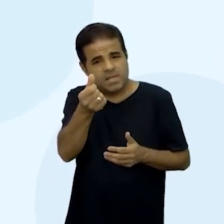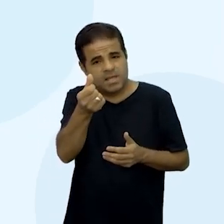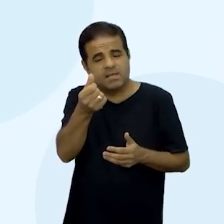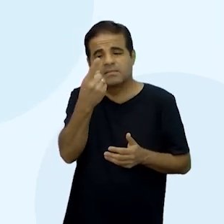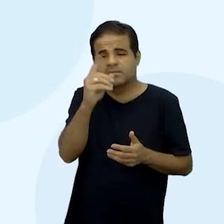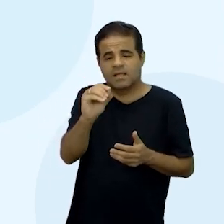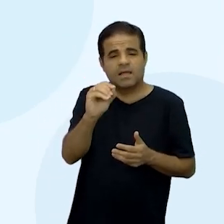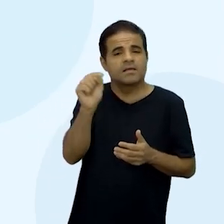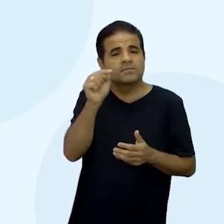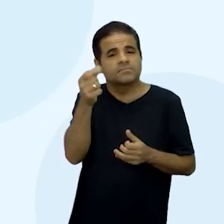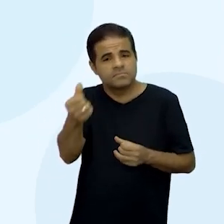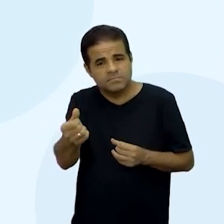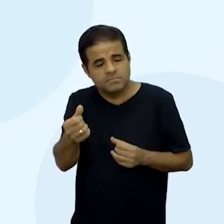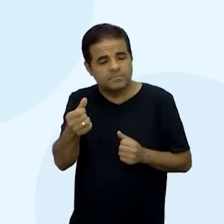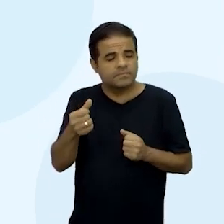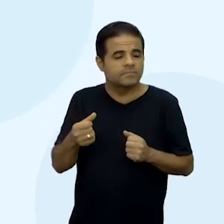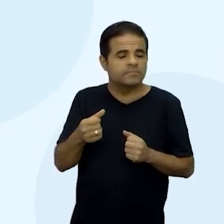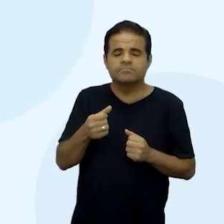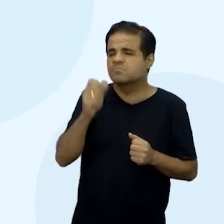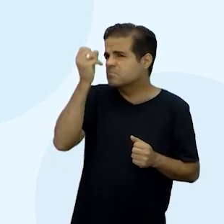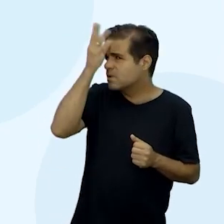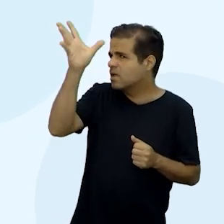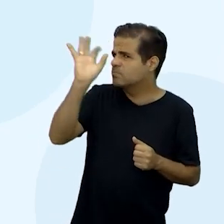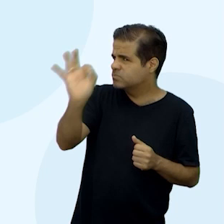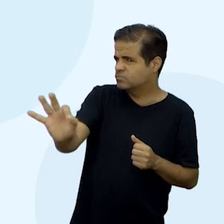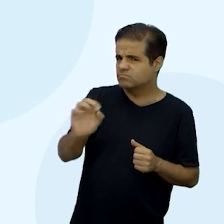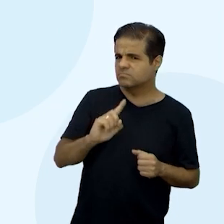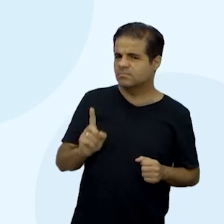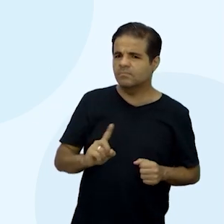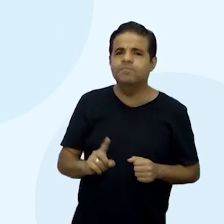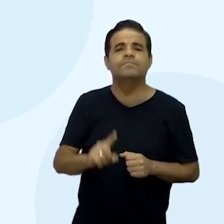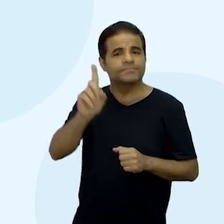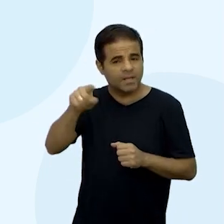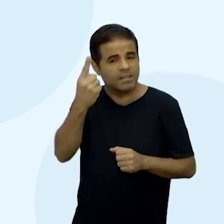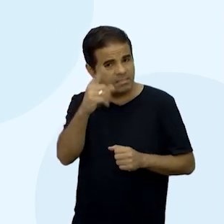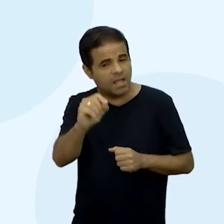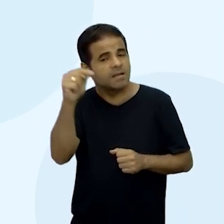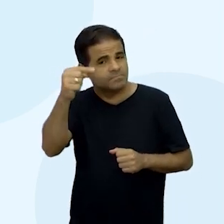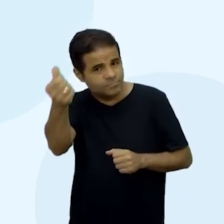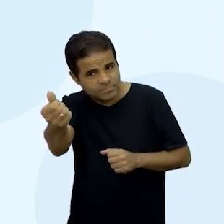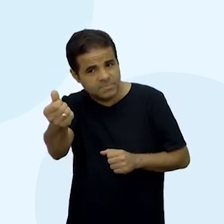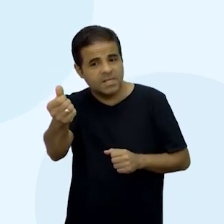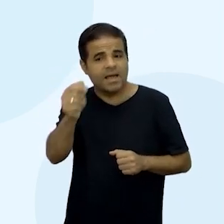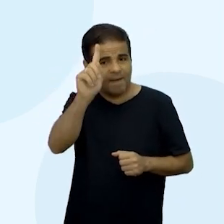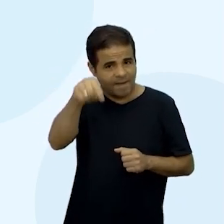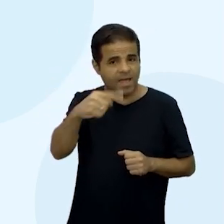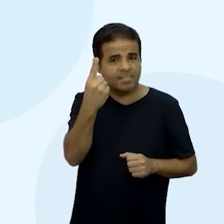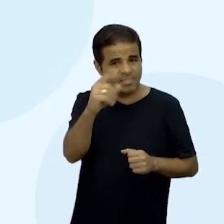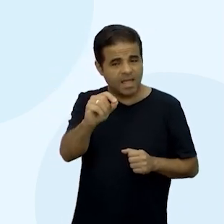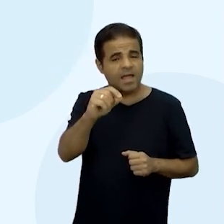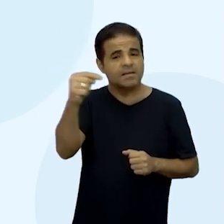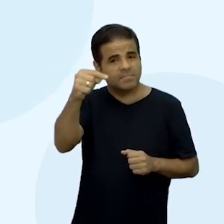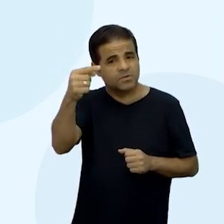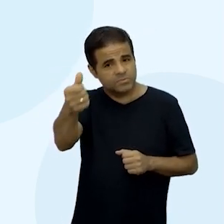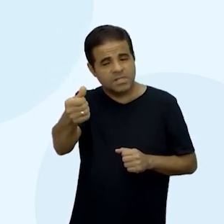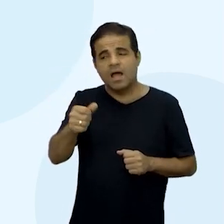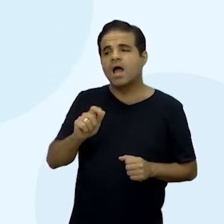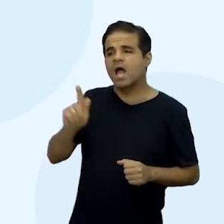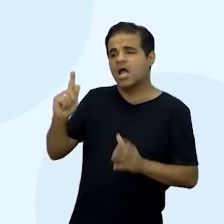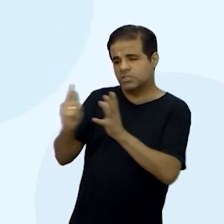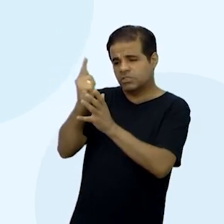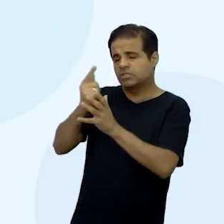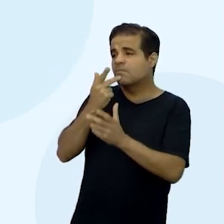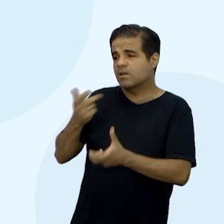foi? Eu não lembro disso, não. Você acabou de falar, pô, 10 menos 6, Gibalina. Fala que você acabou de falar, Gibalina. Ó, o Gibalina falou